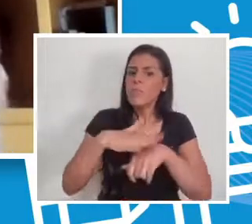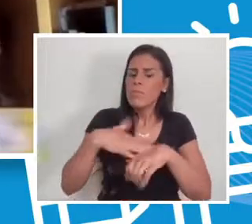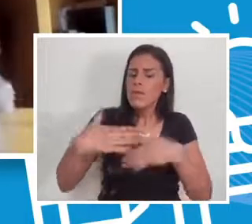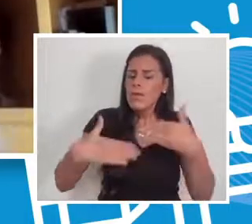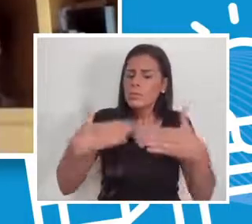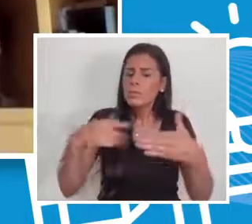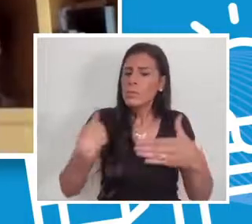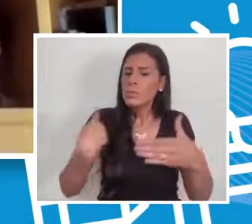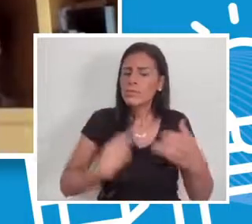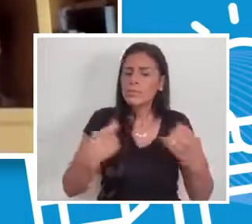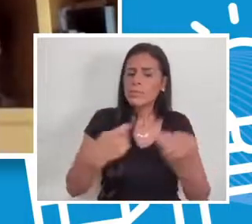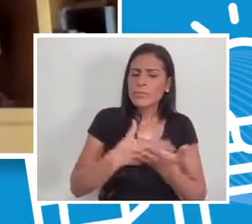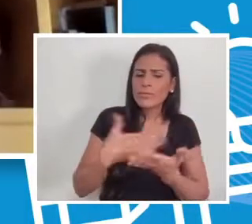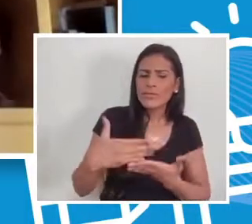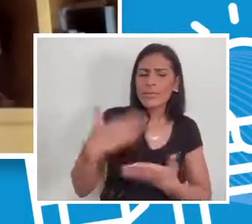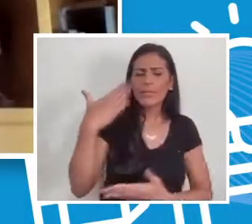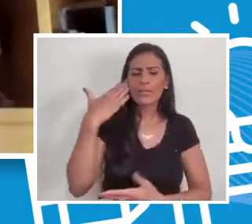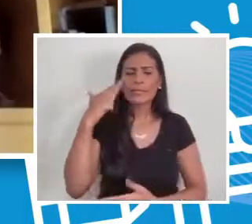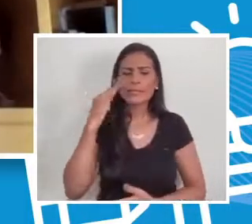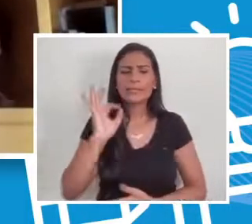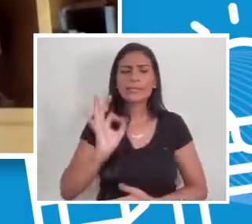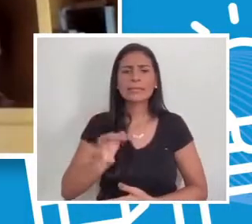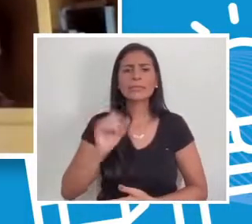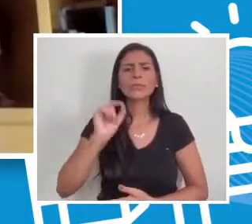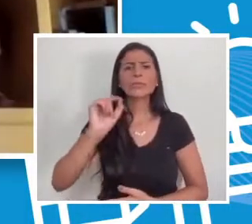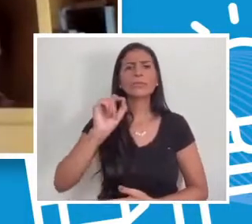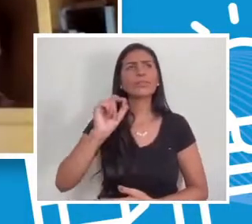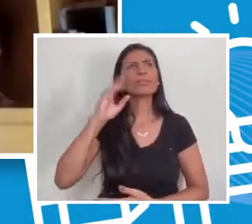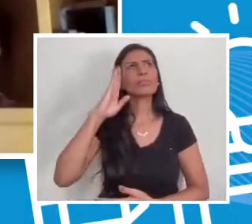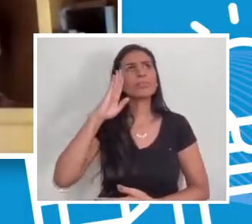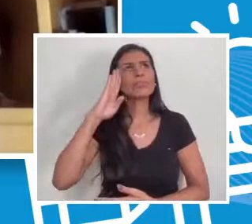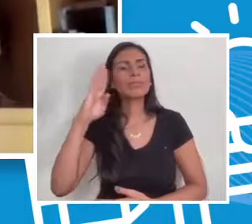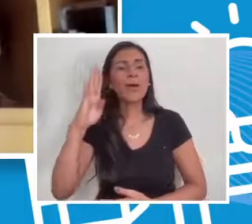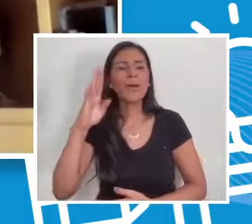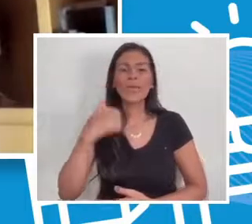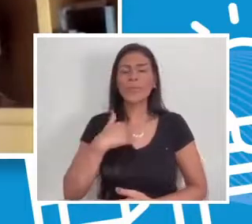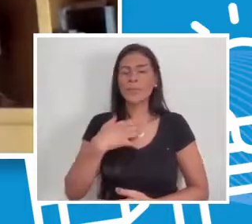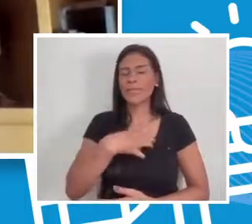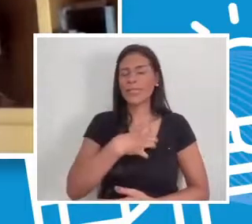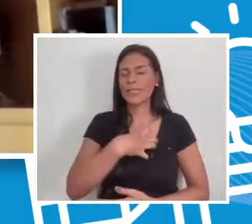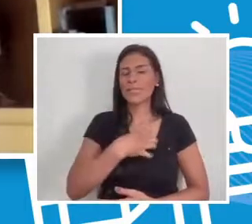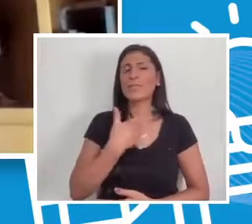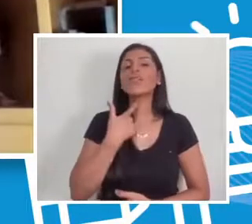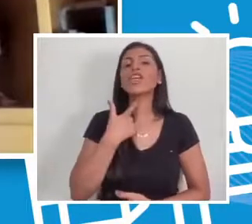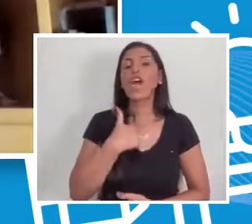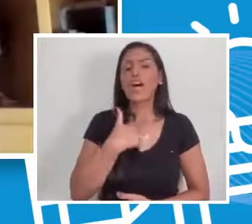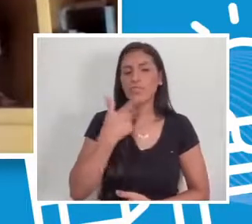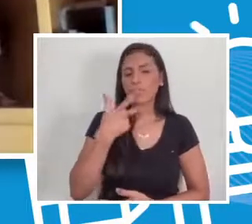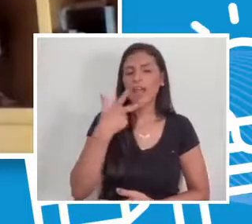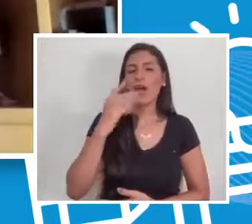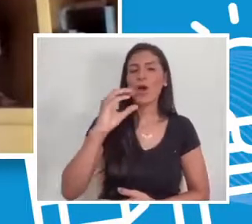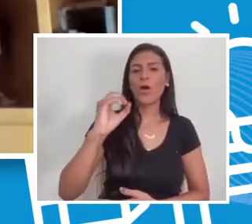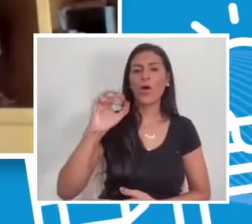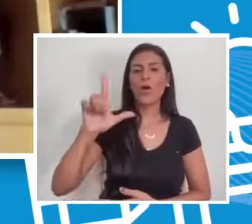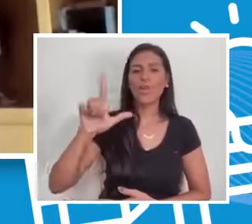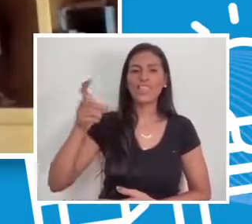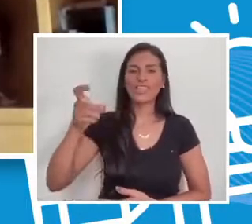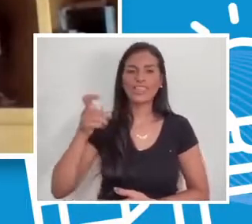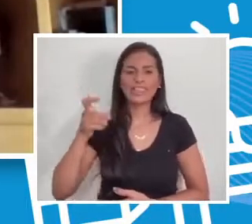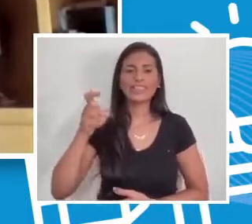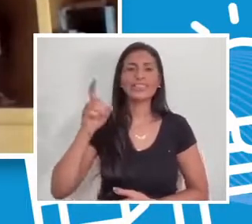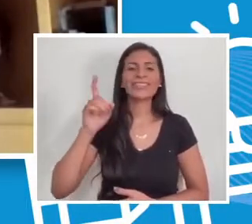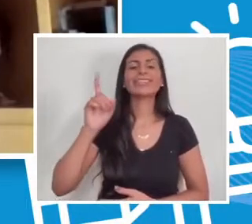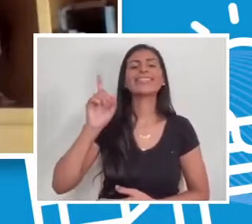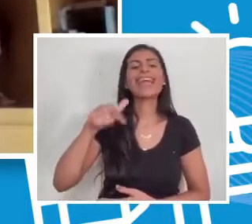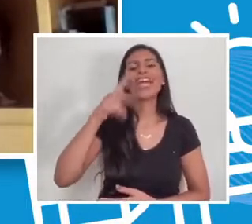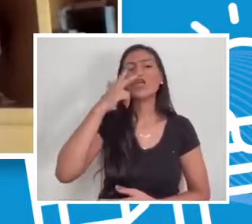precisar usar um princípio que eu até gosto de brincar, né, o princípio OLX, que é desapega,